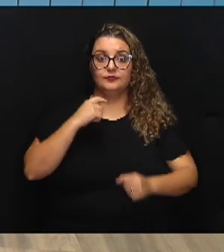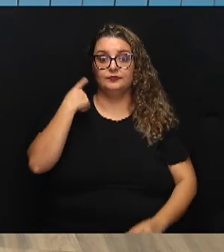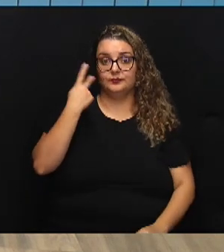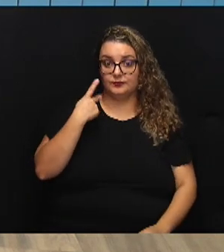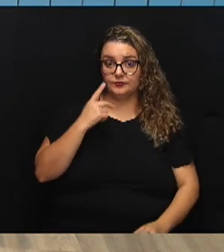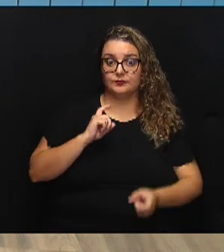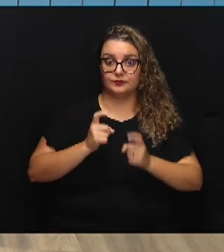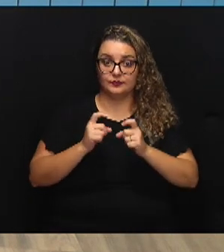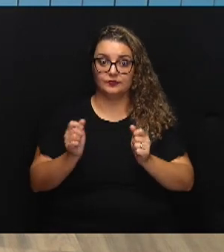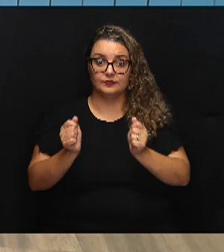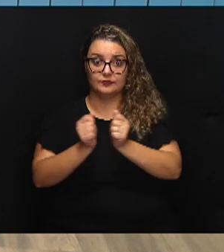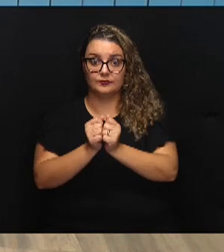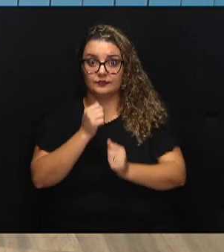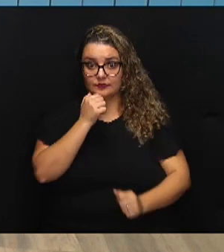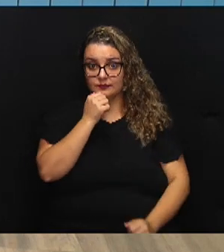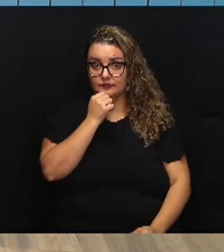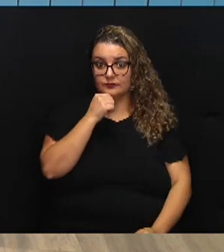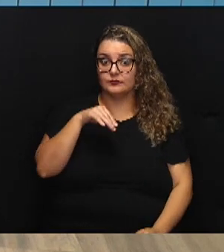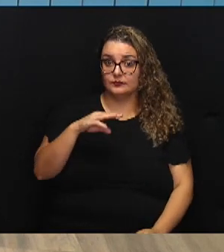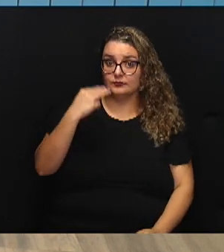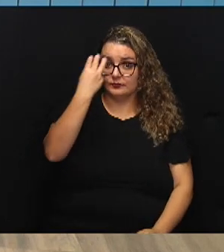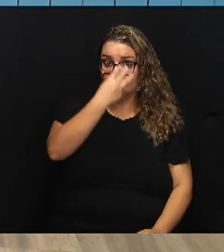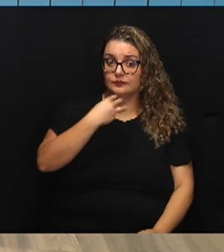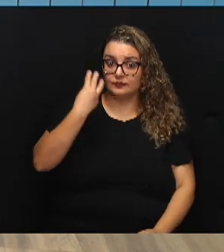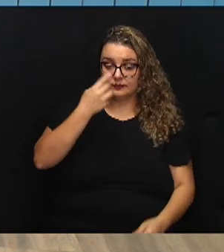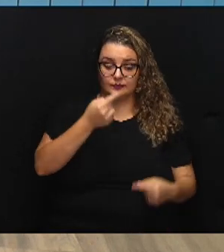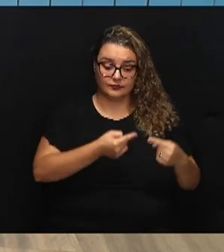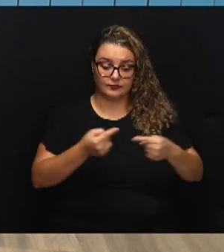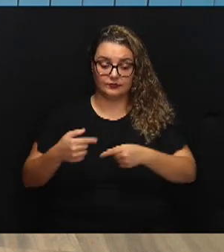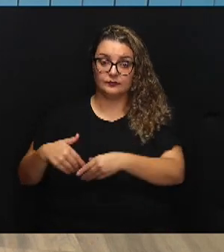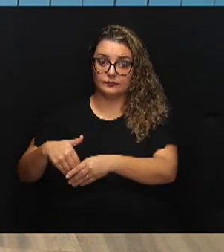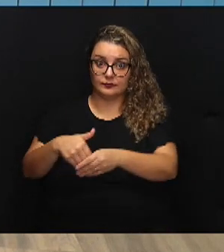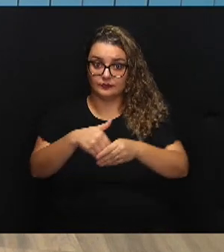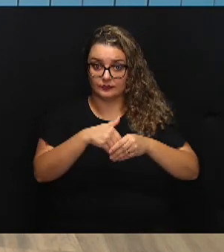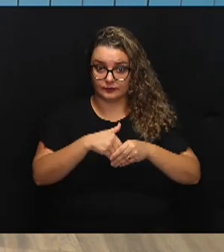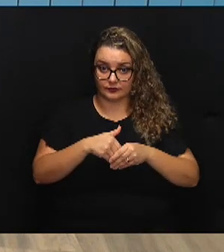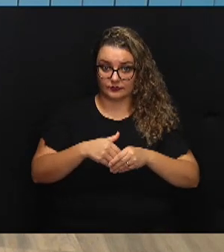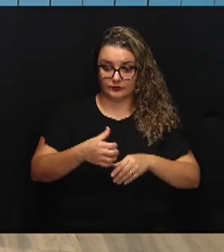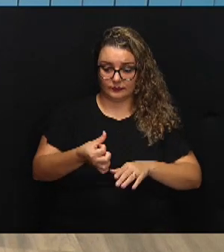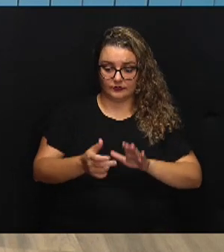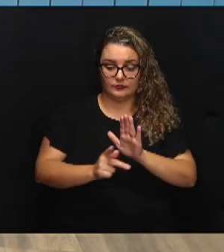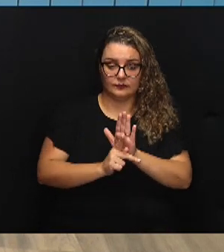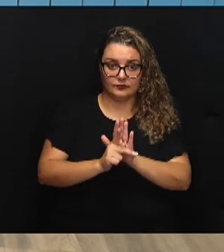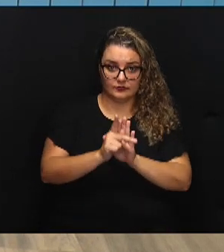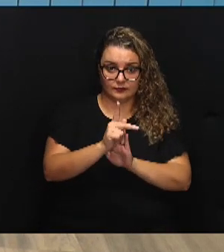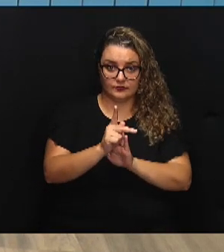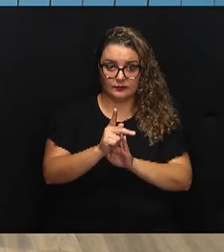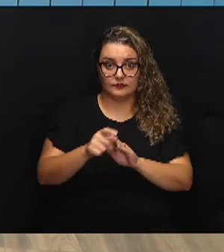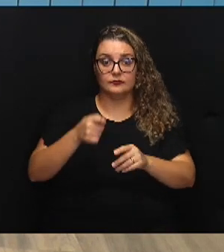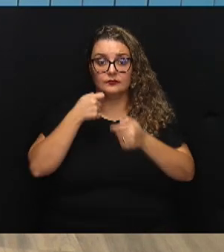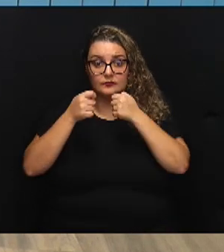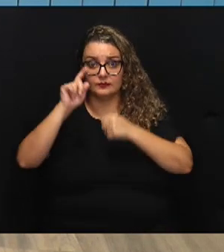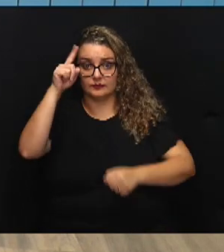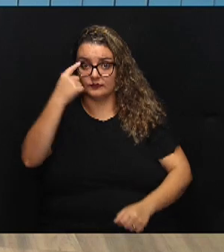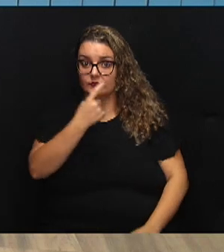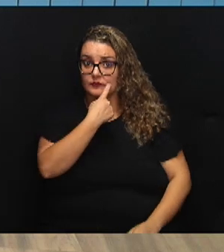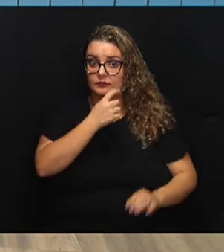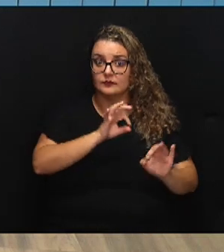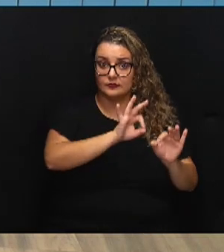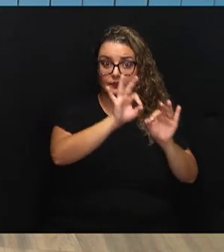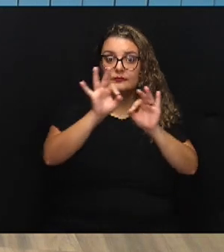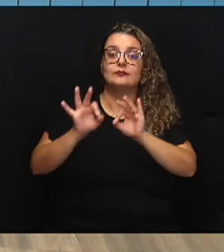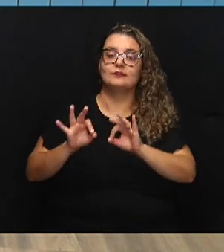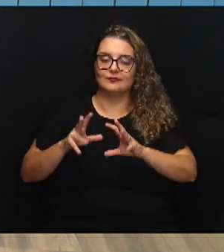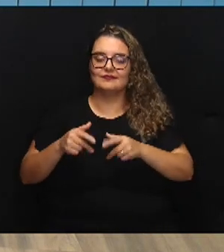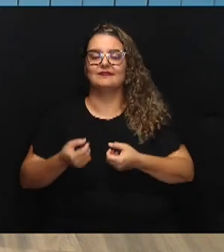se reuniram por mais de 3 horas para discutir e votar 6 projetos. A repórter Mina Abreu acompanhou tudo